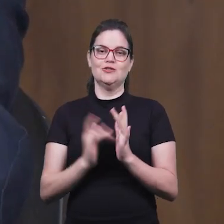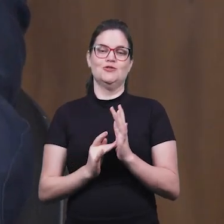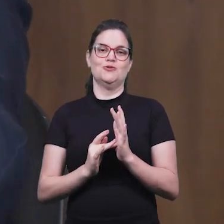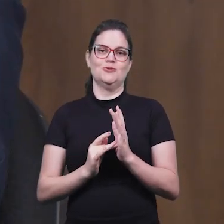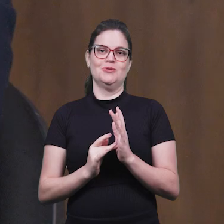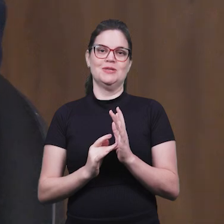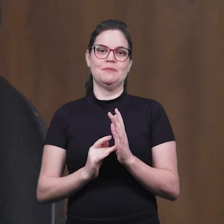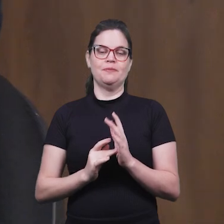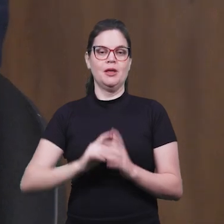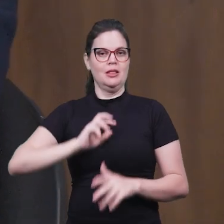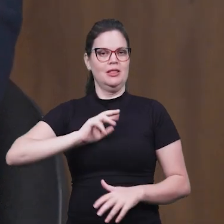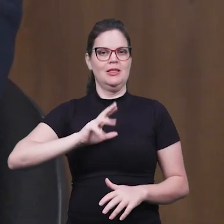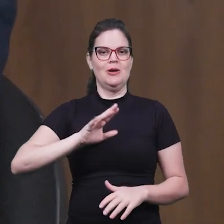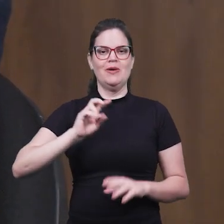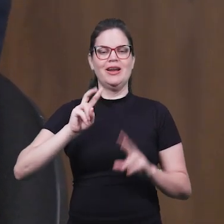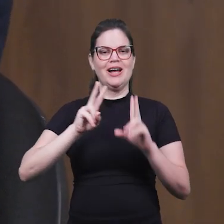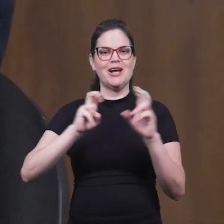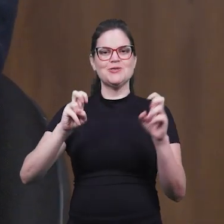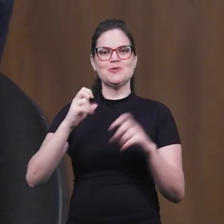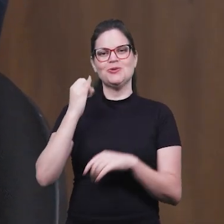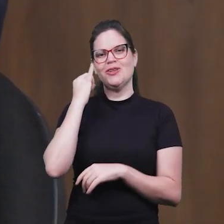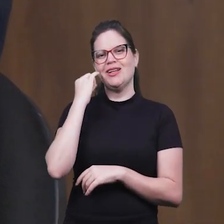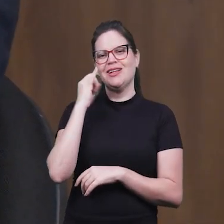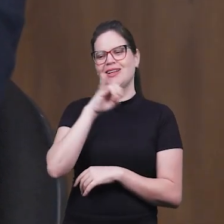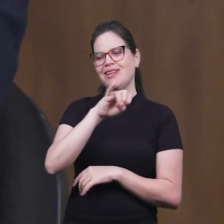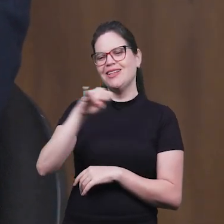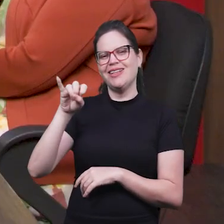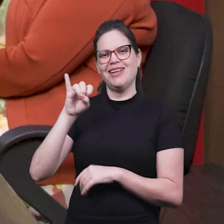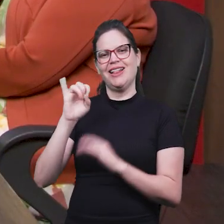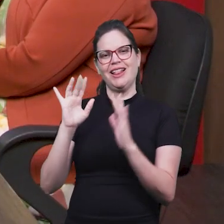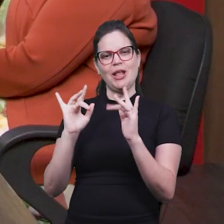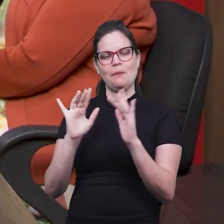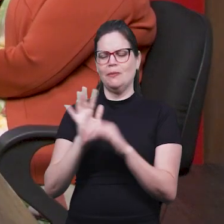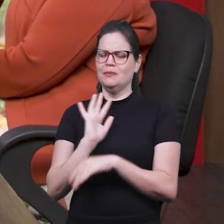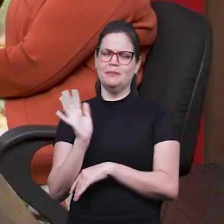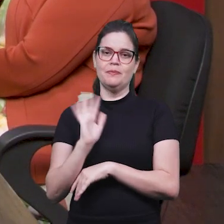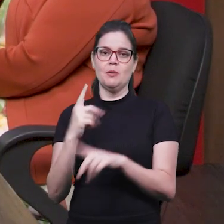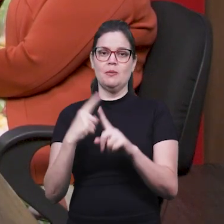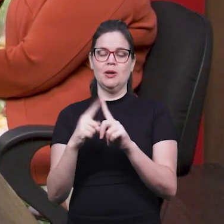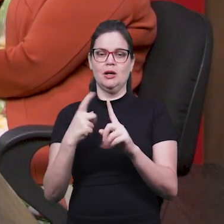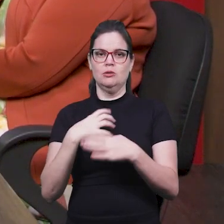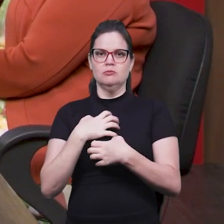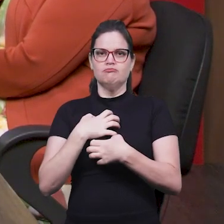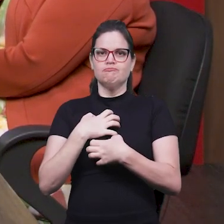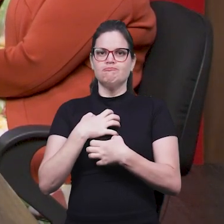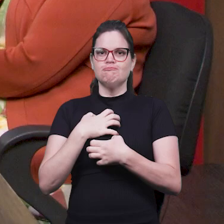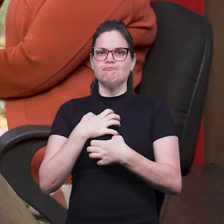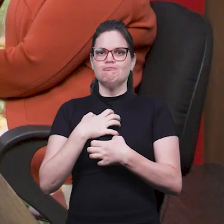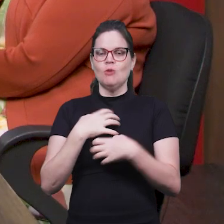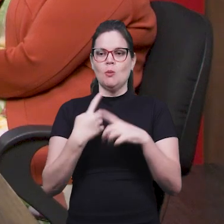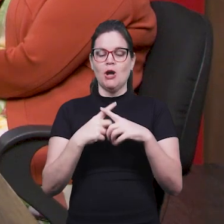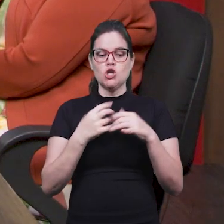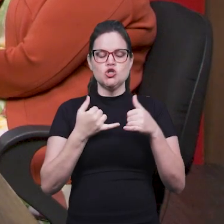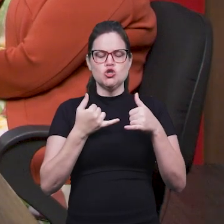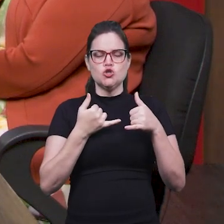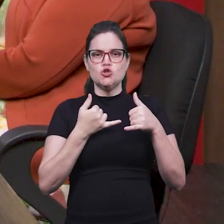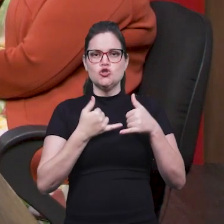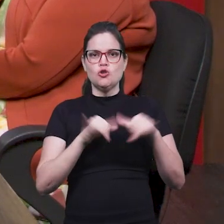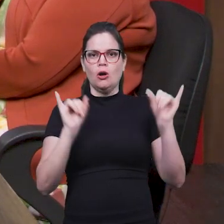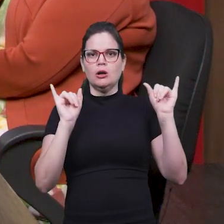dela e tal, porque começou a acontecer uma coisa diferente comigo, porque o choque interior que eu tinha